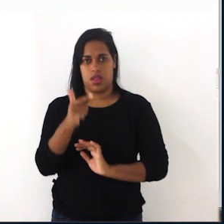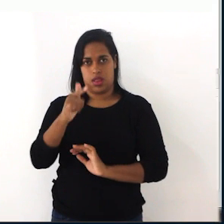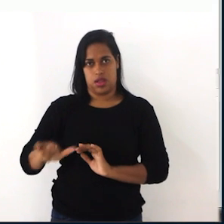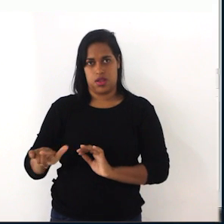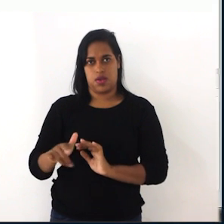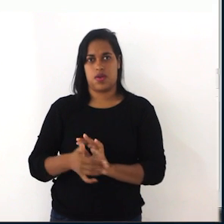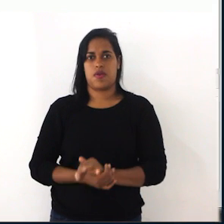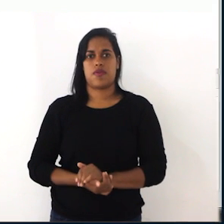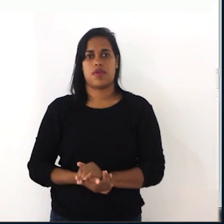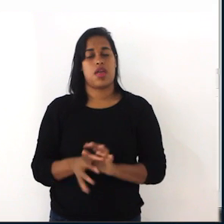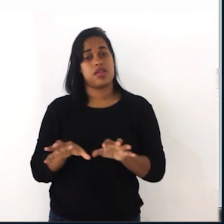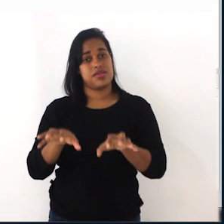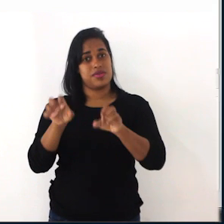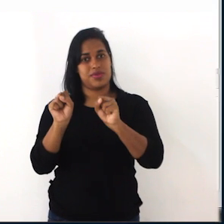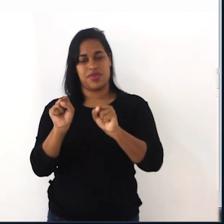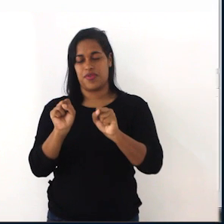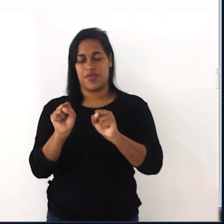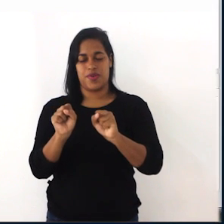Ah, eu não salvei.